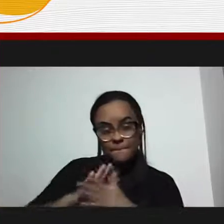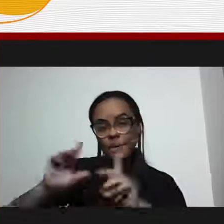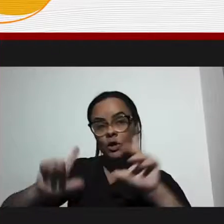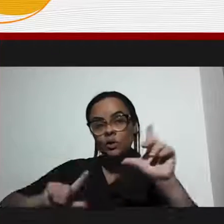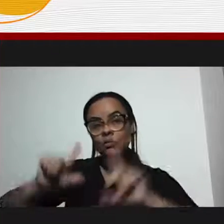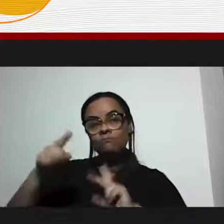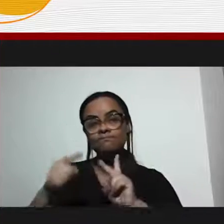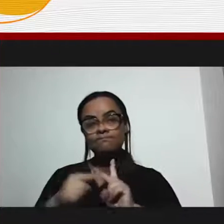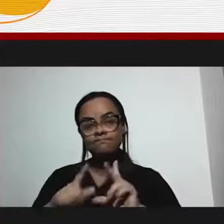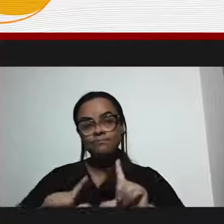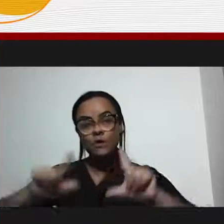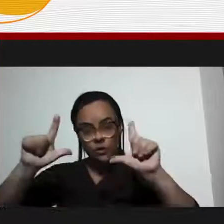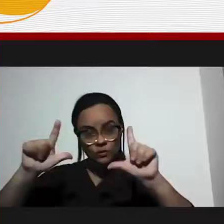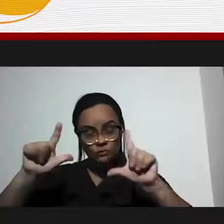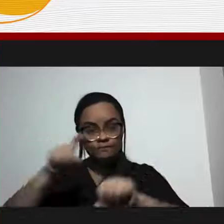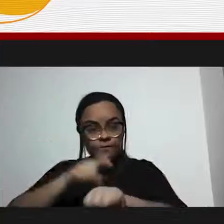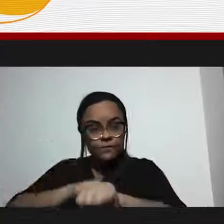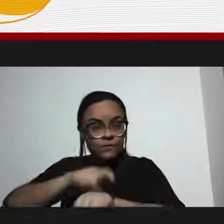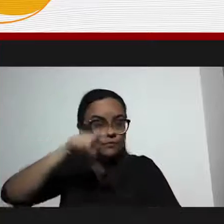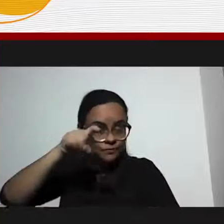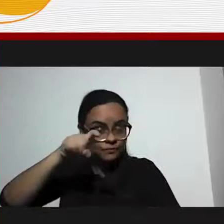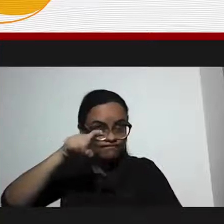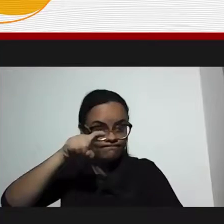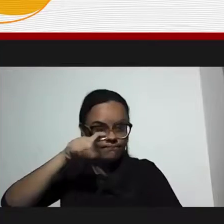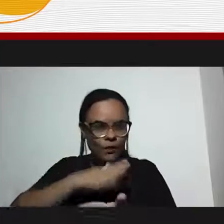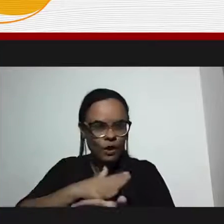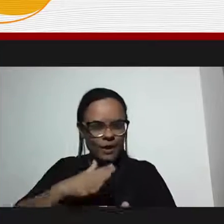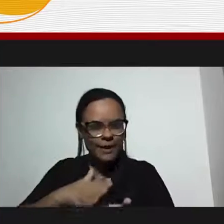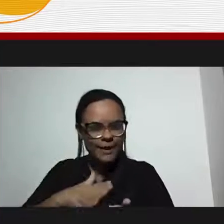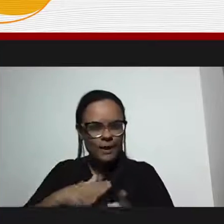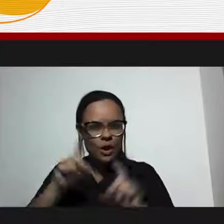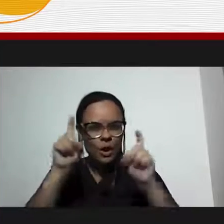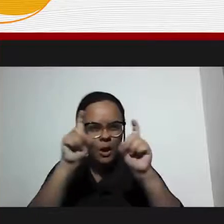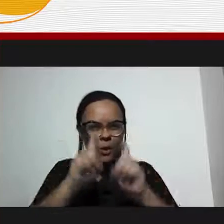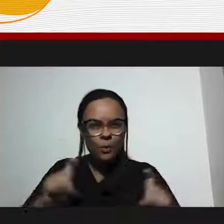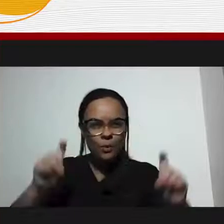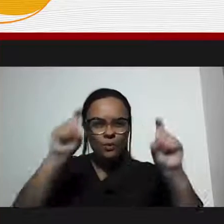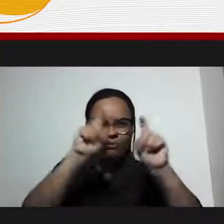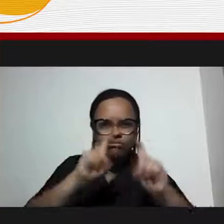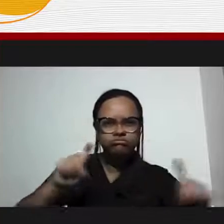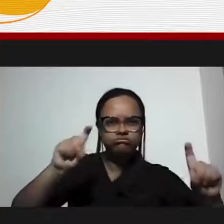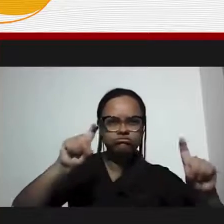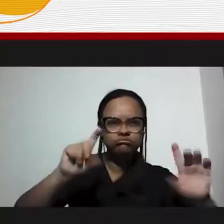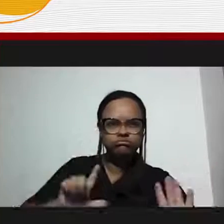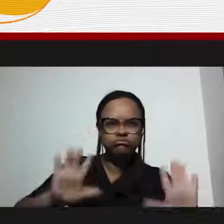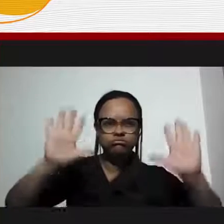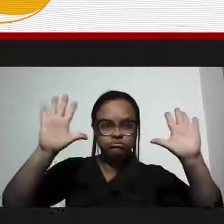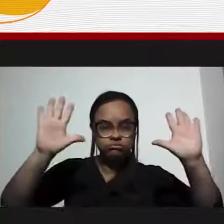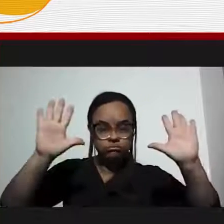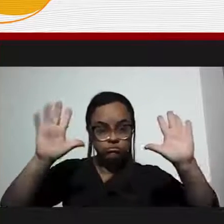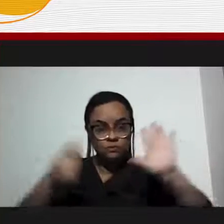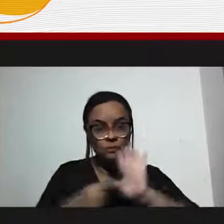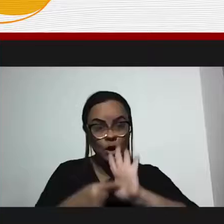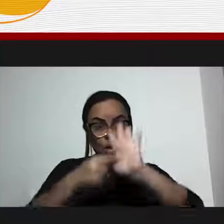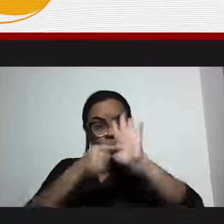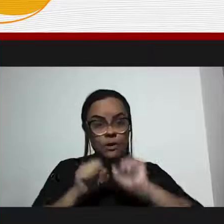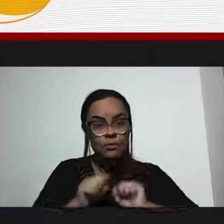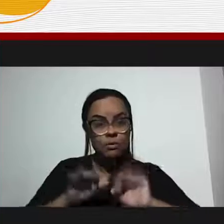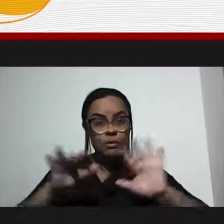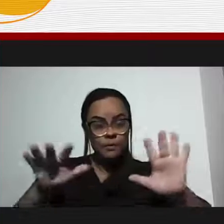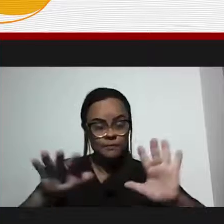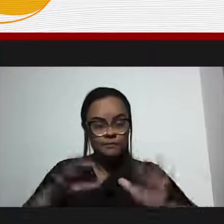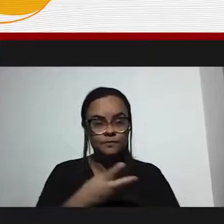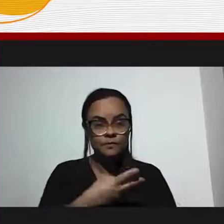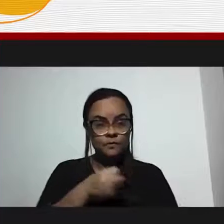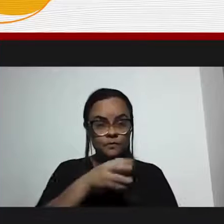televisivo, naquele momento, já começava a internet também ter o seu espaço. E Atenas, em 2004,